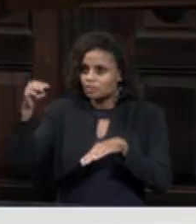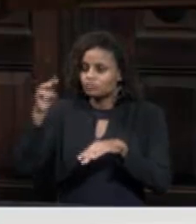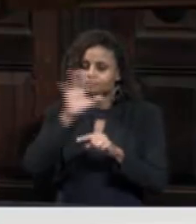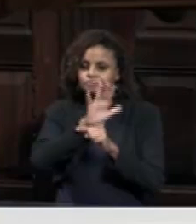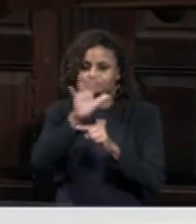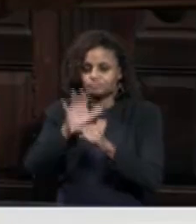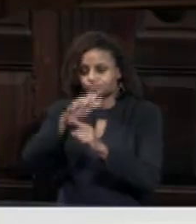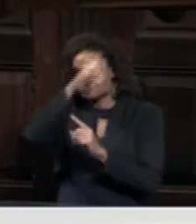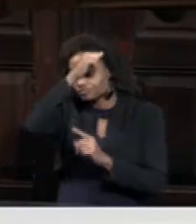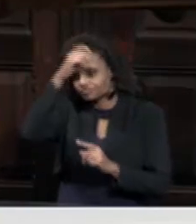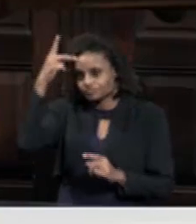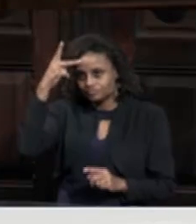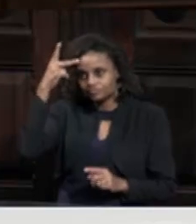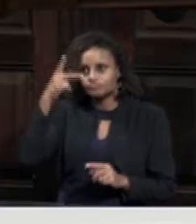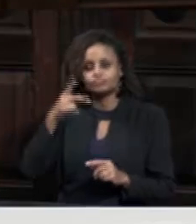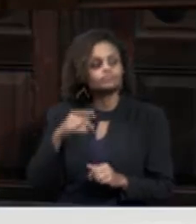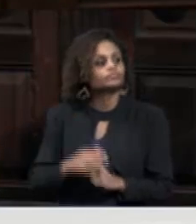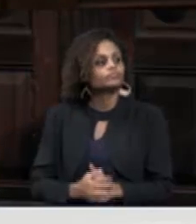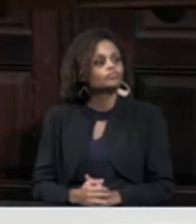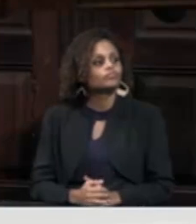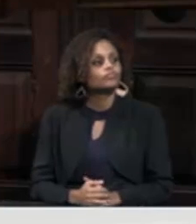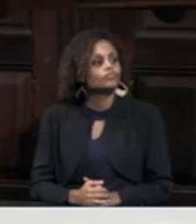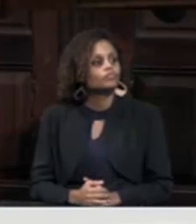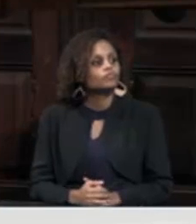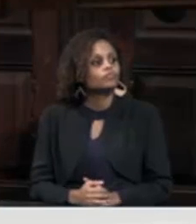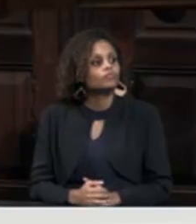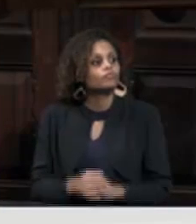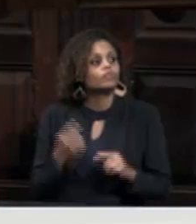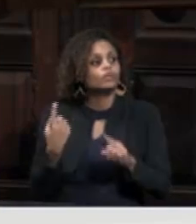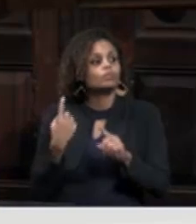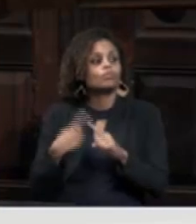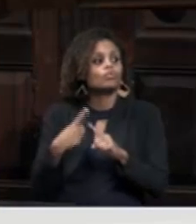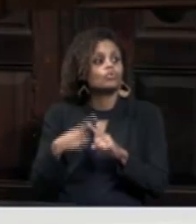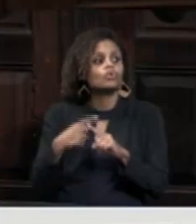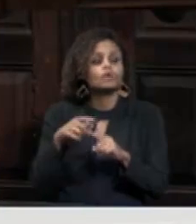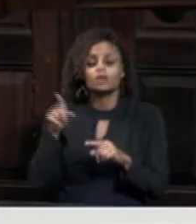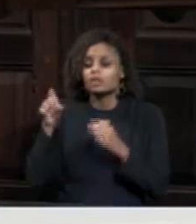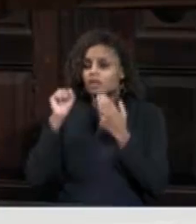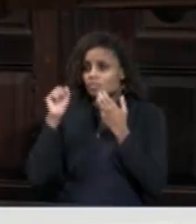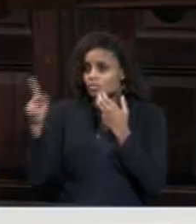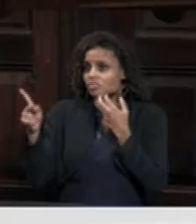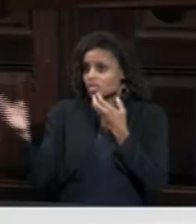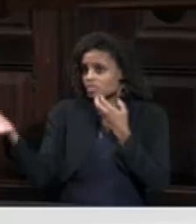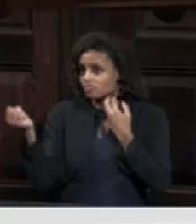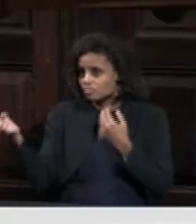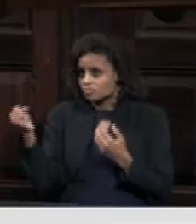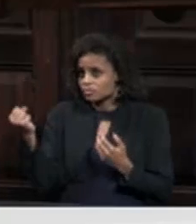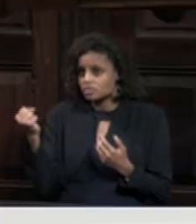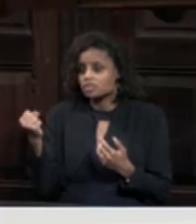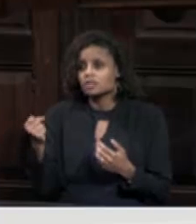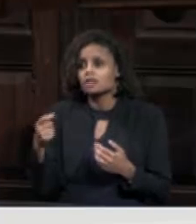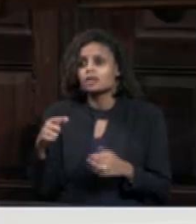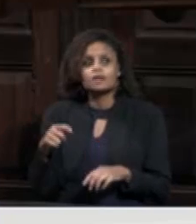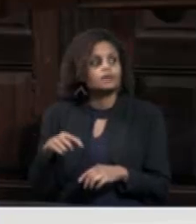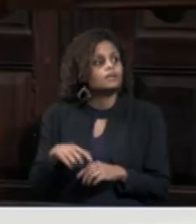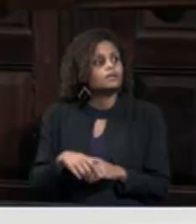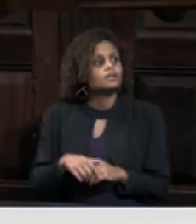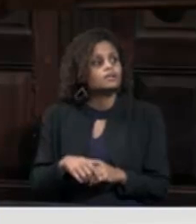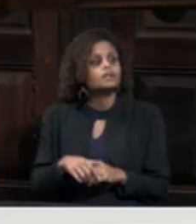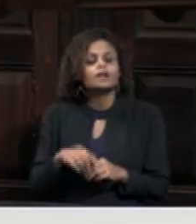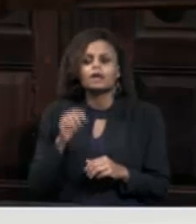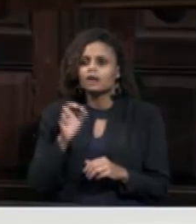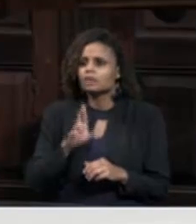e Tribunal de Justiça. Porque os aposentados e as pensionistas são de todos os